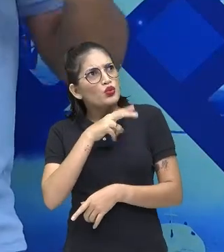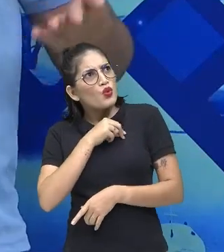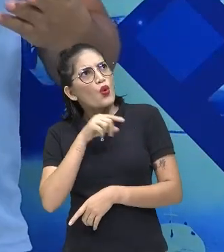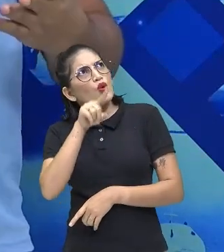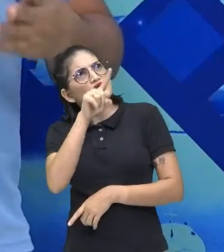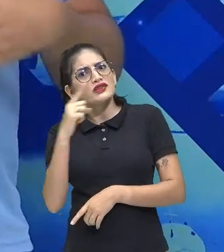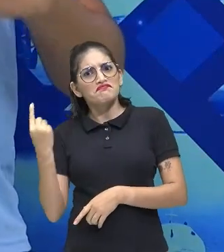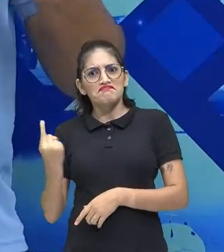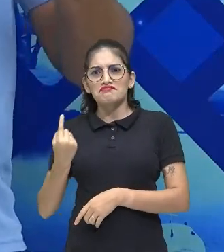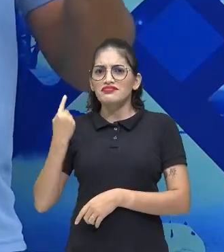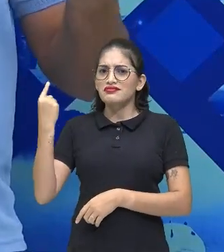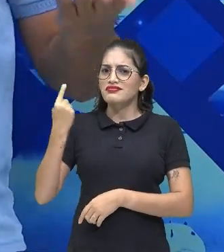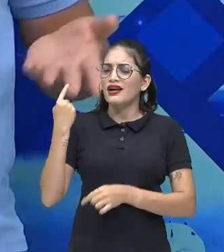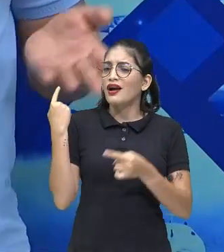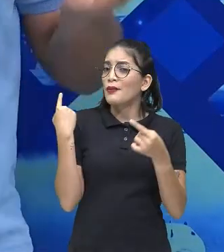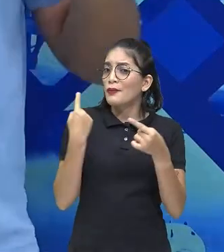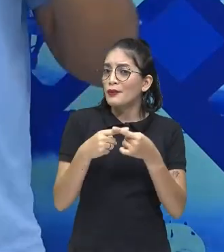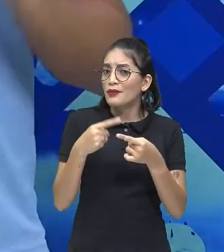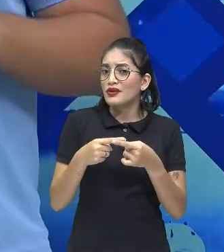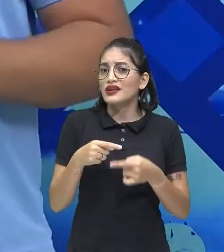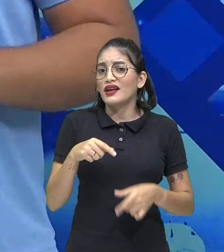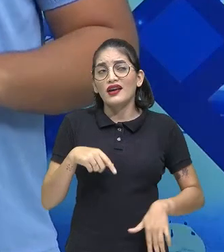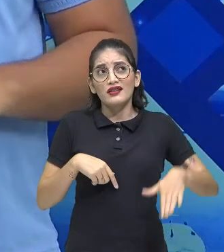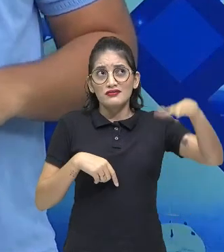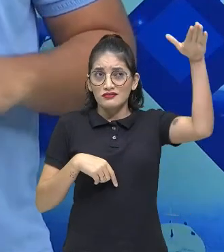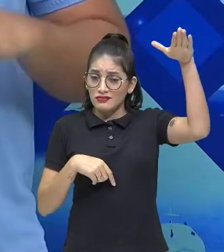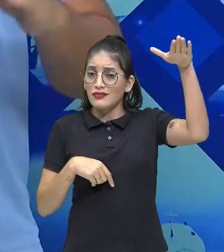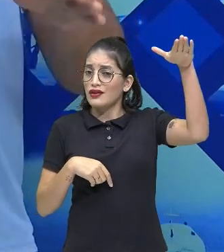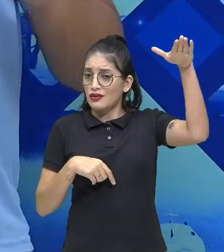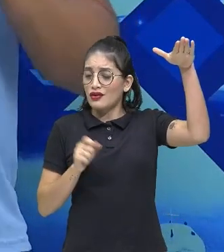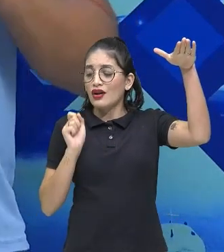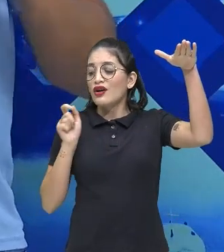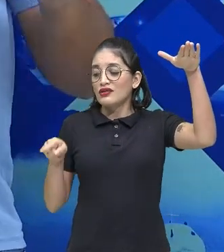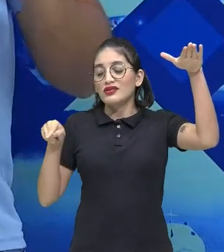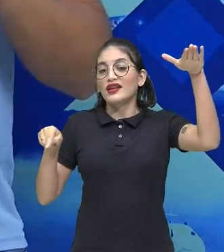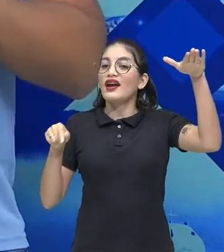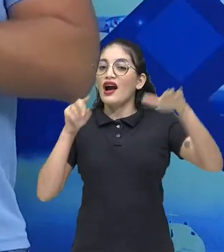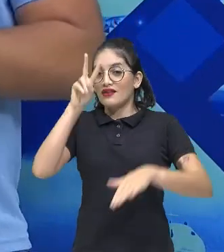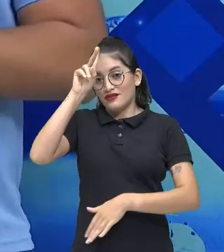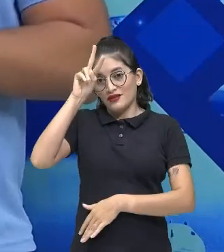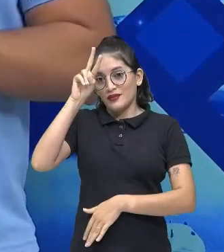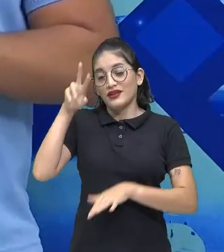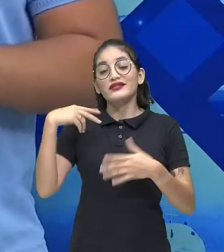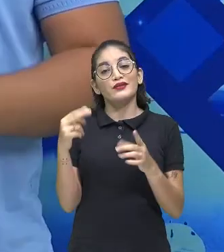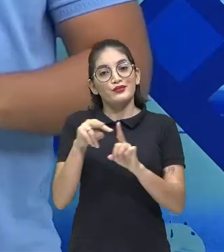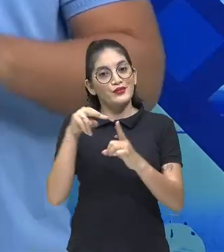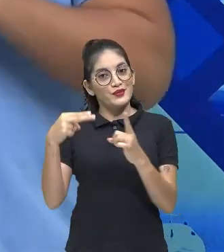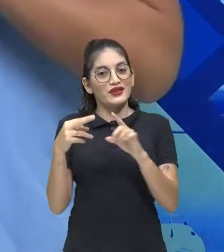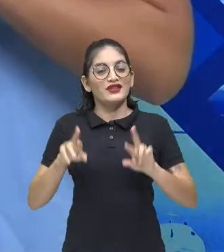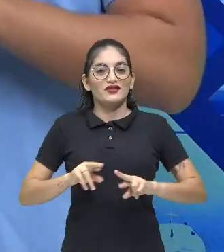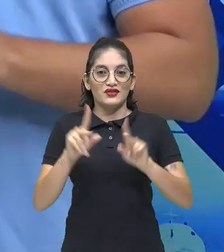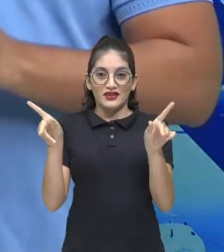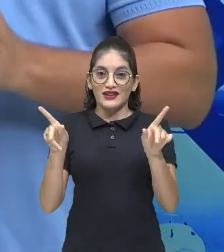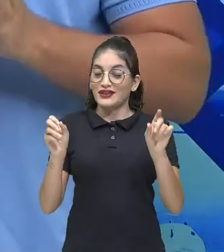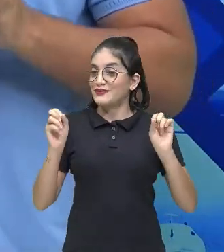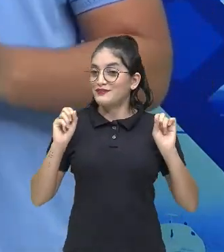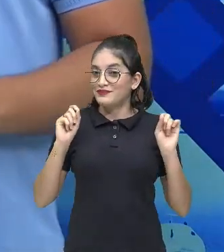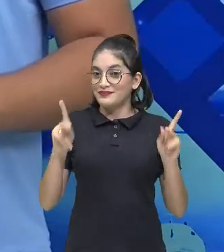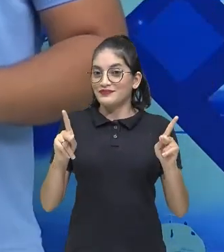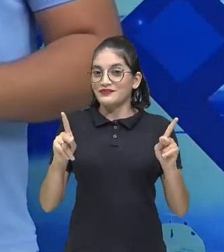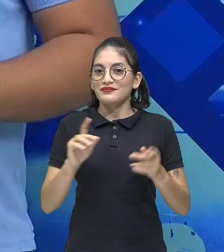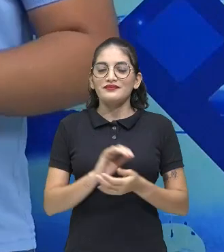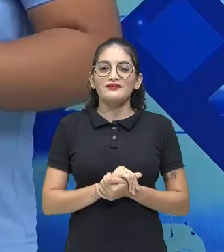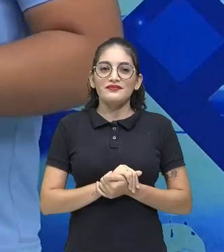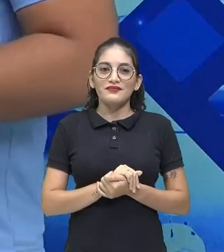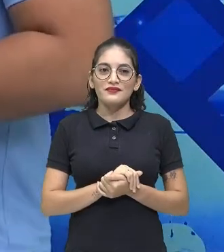que grandão, né? Por quê? O eu lírico é maior do que uma formiga. Então percebe que são pontos de vista diferentes. Ok?